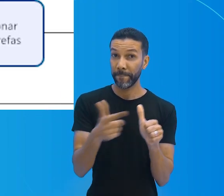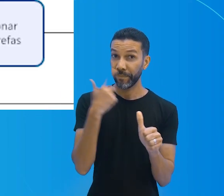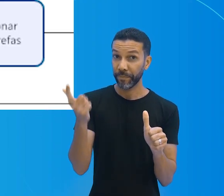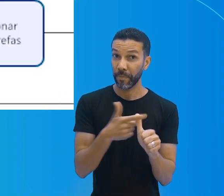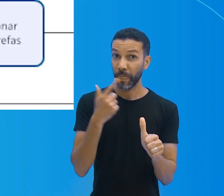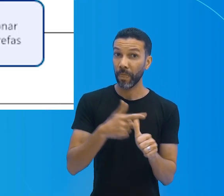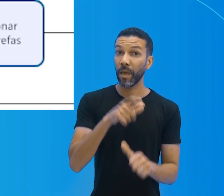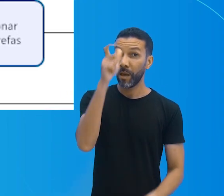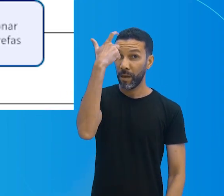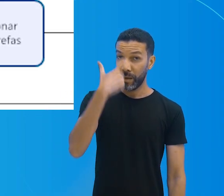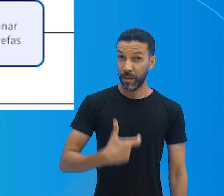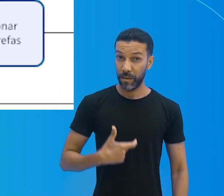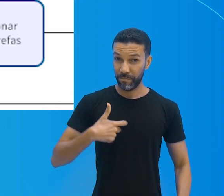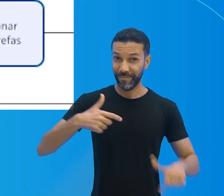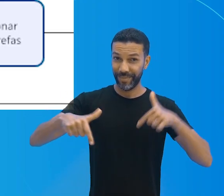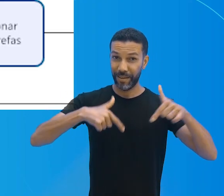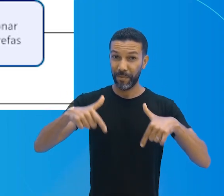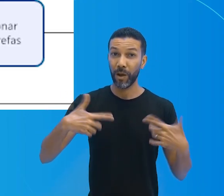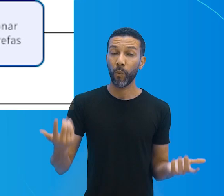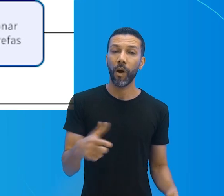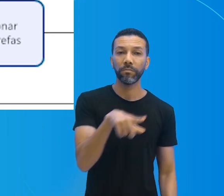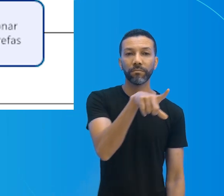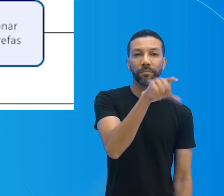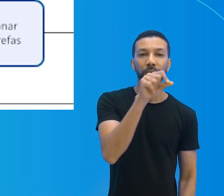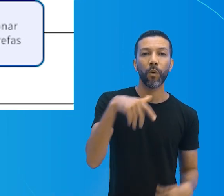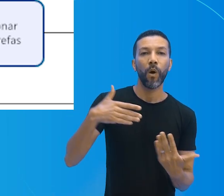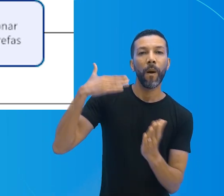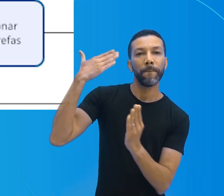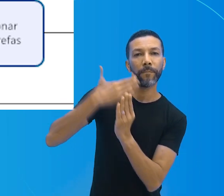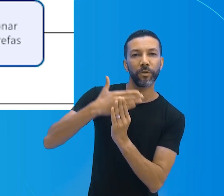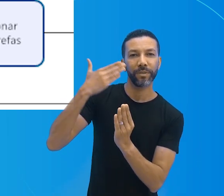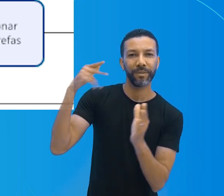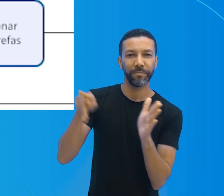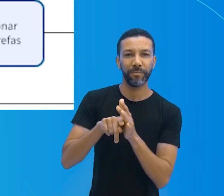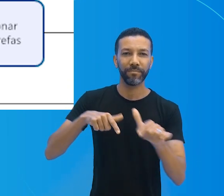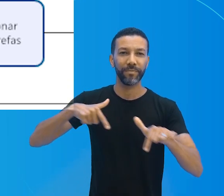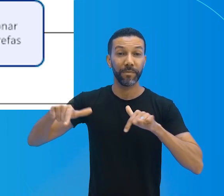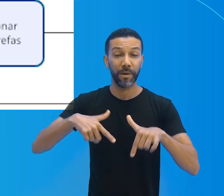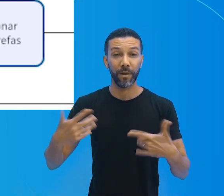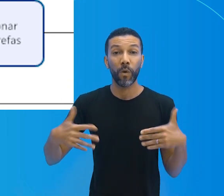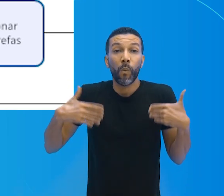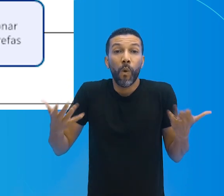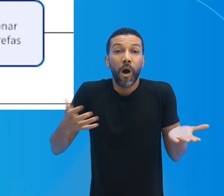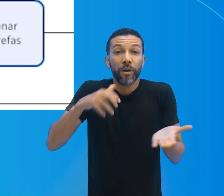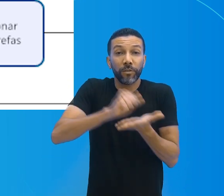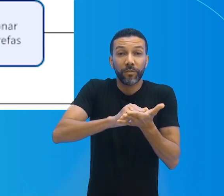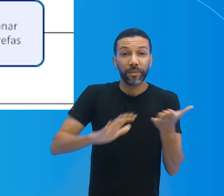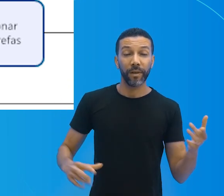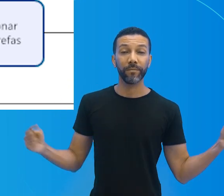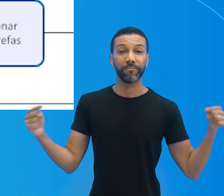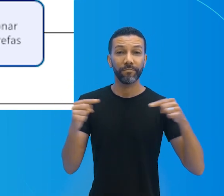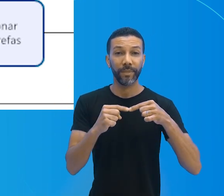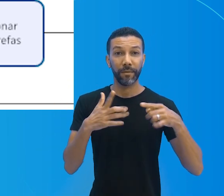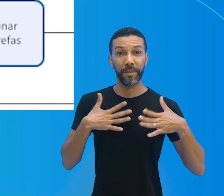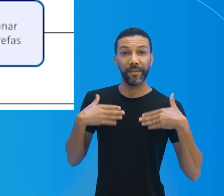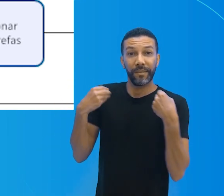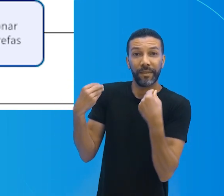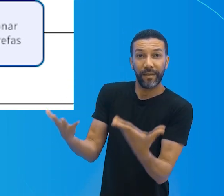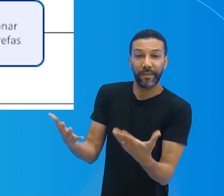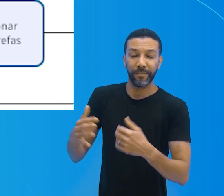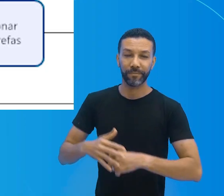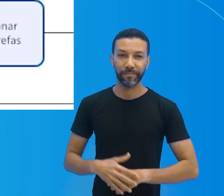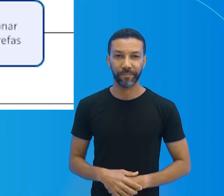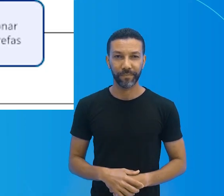de que processo de trabalho eu vou fazer uma entrega, né? E que atividade está relacionada à minha